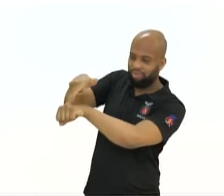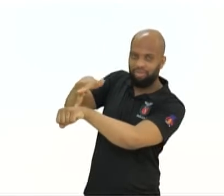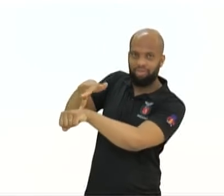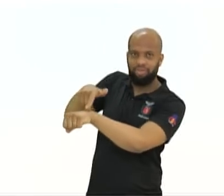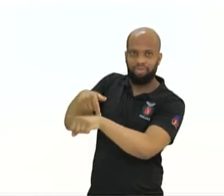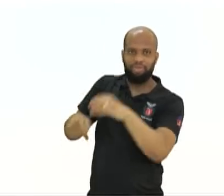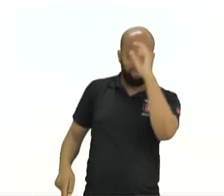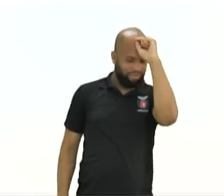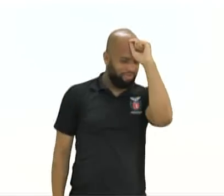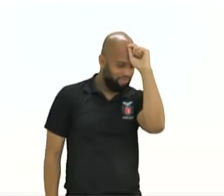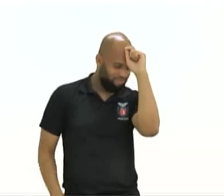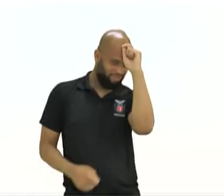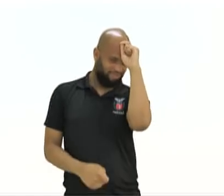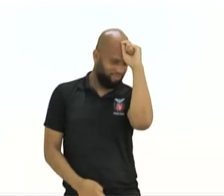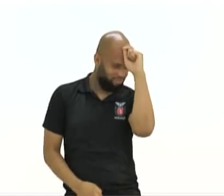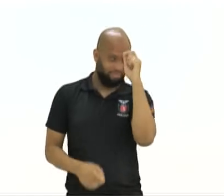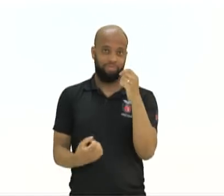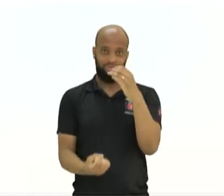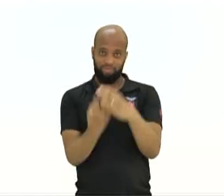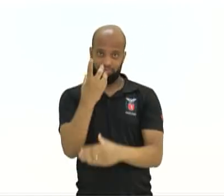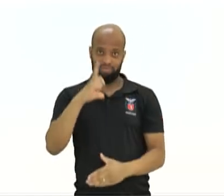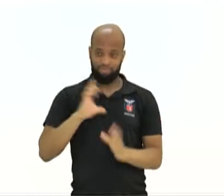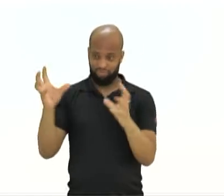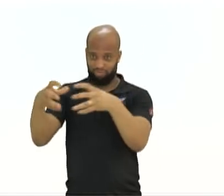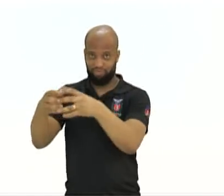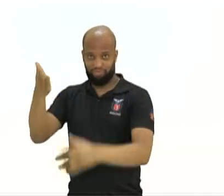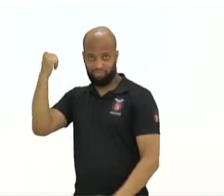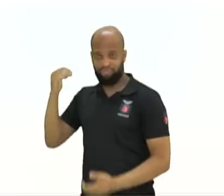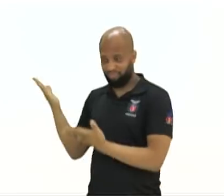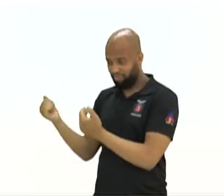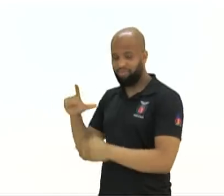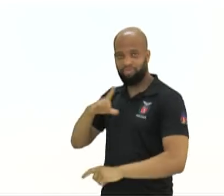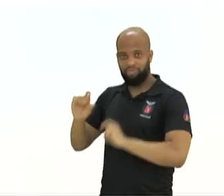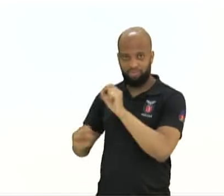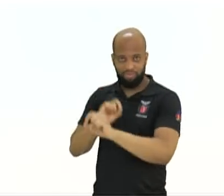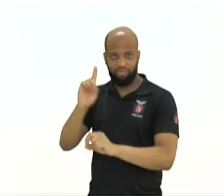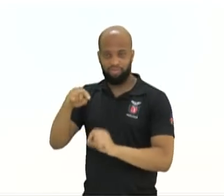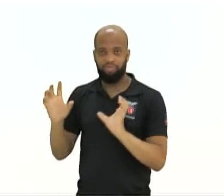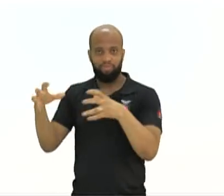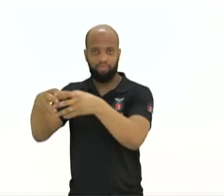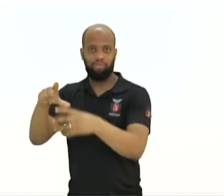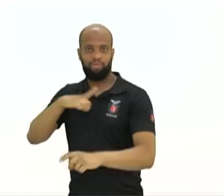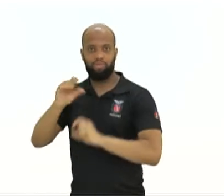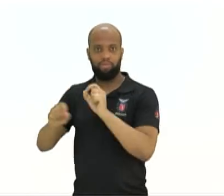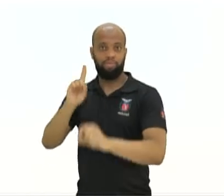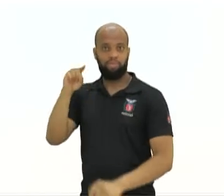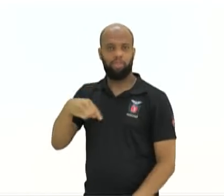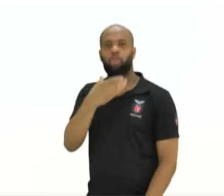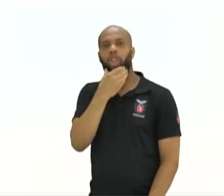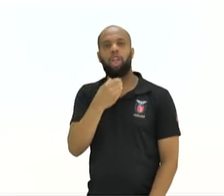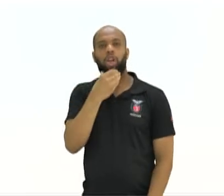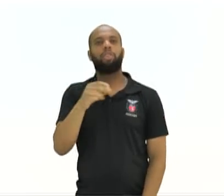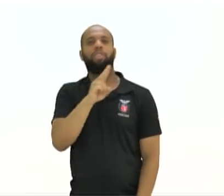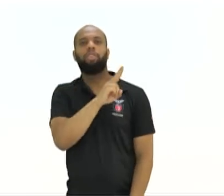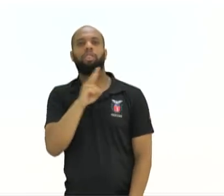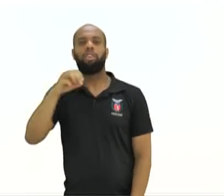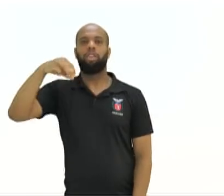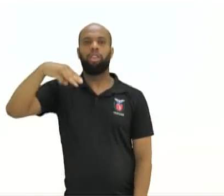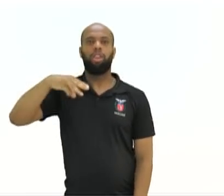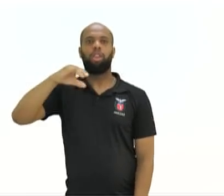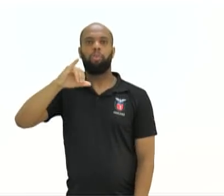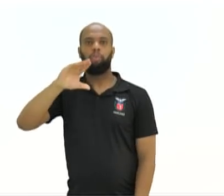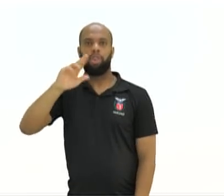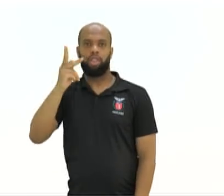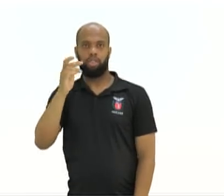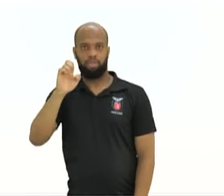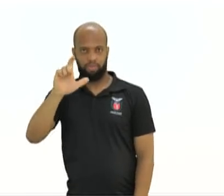ele atuava no grupo The Jackson's 5, que era o grupo composto pelo Michael Jackson e pelos seus irmãos,